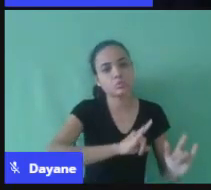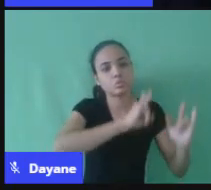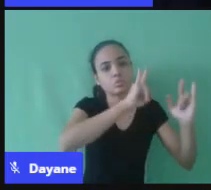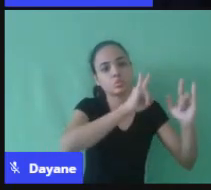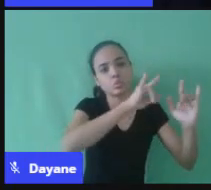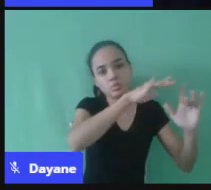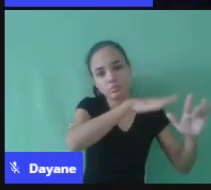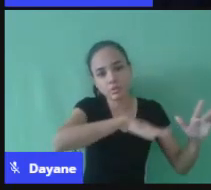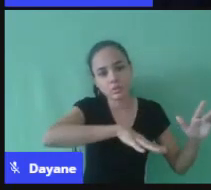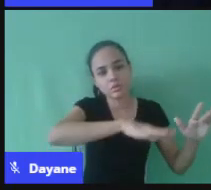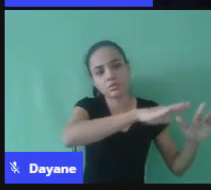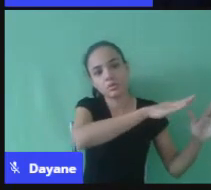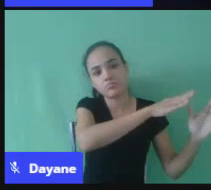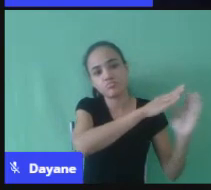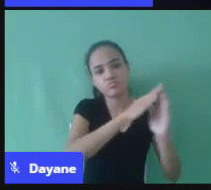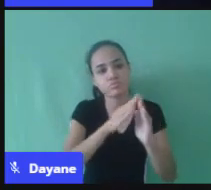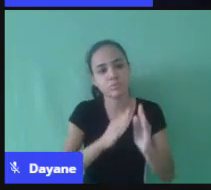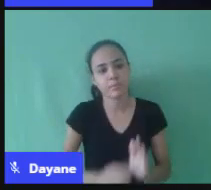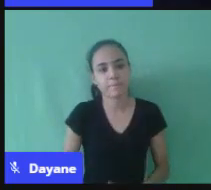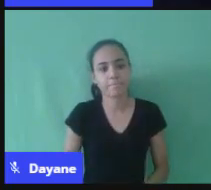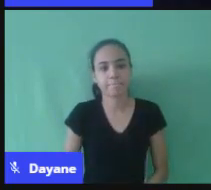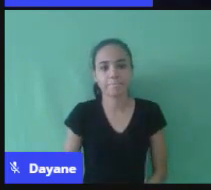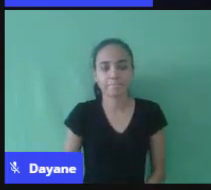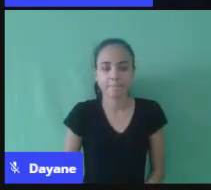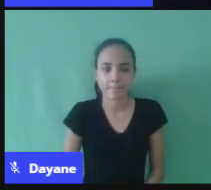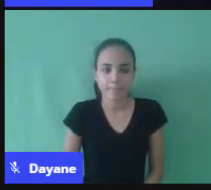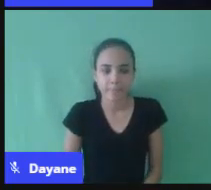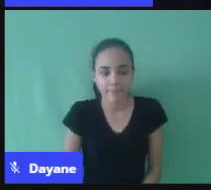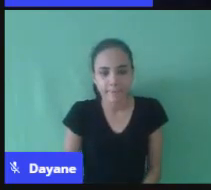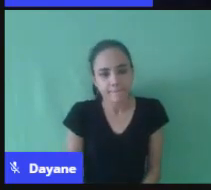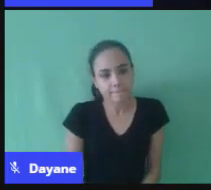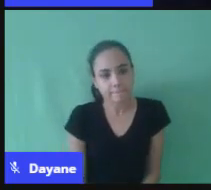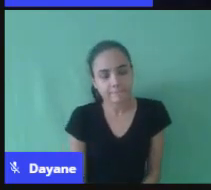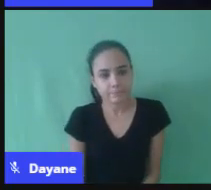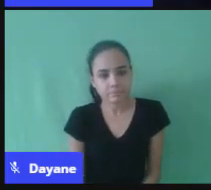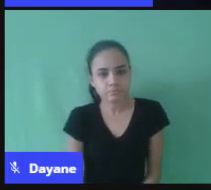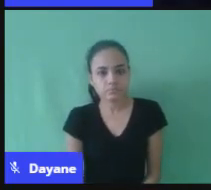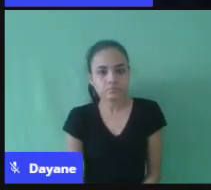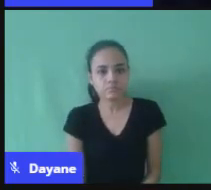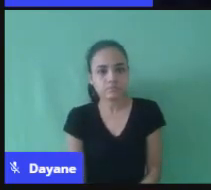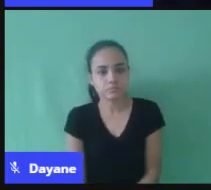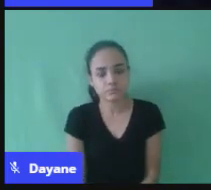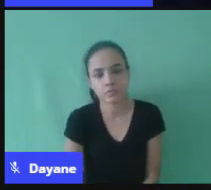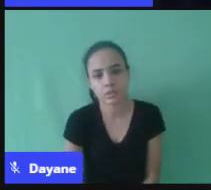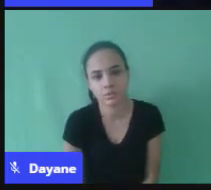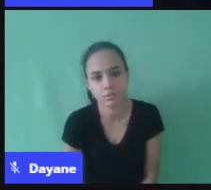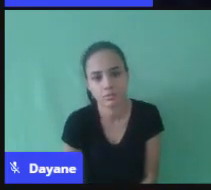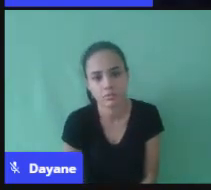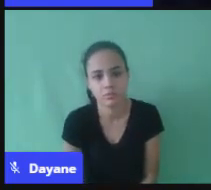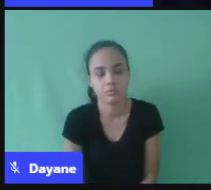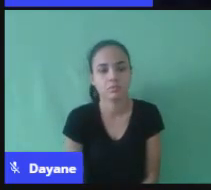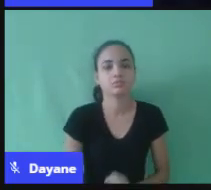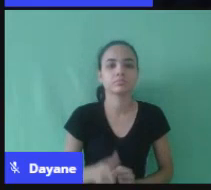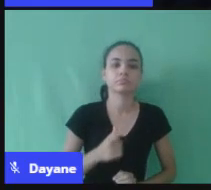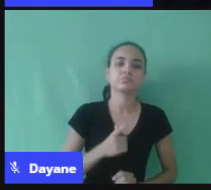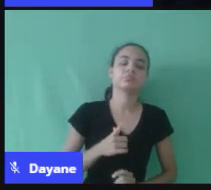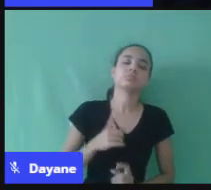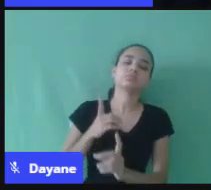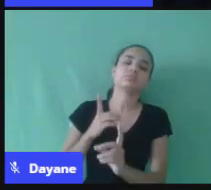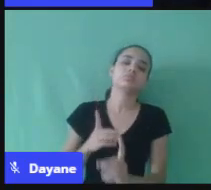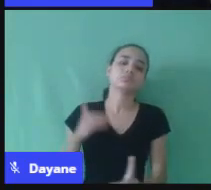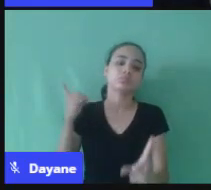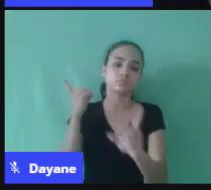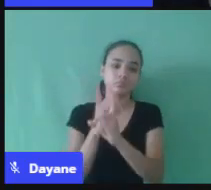Vamos? Aí nós temos o encontro do Prosa e do Segredo, né? Nós